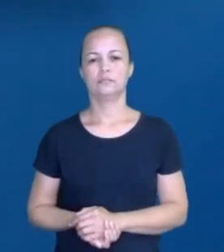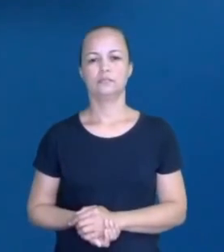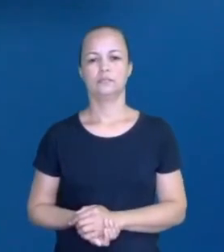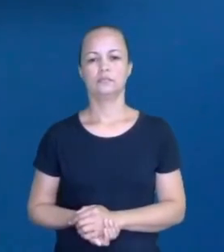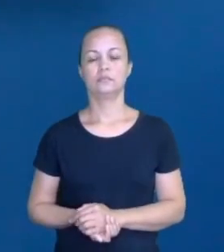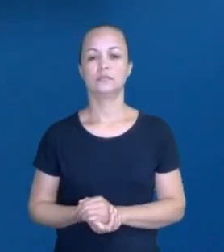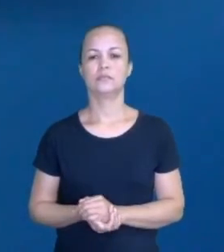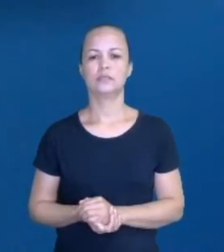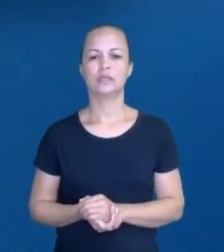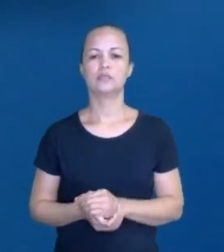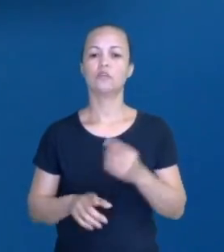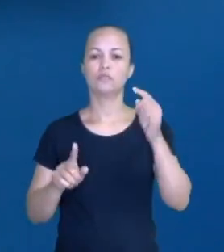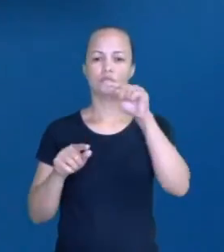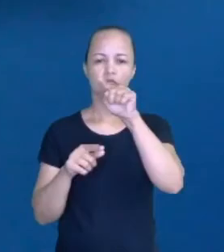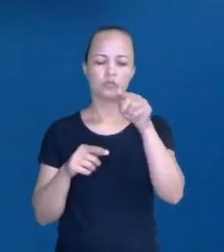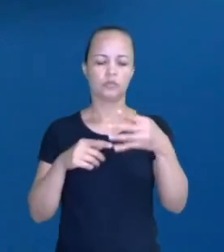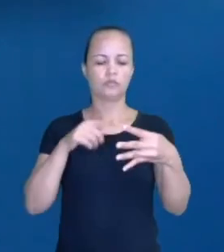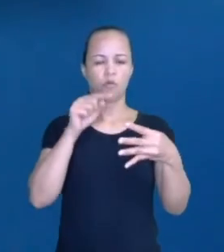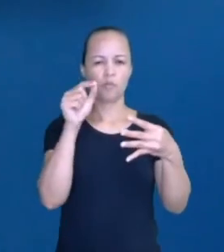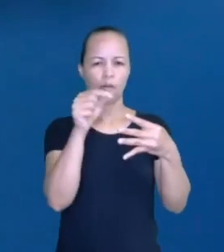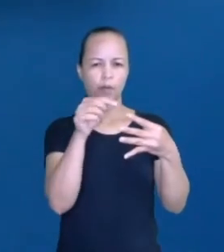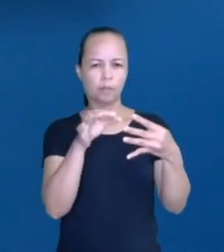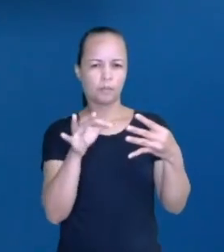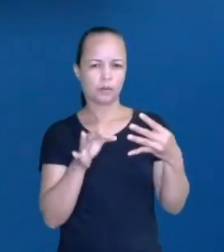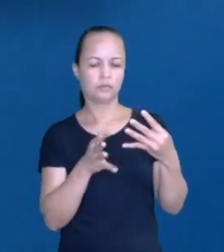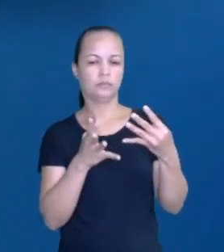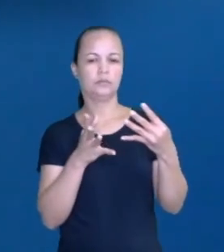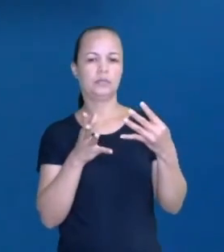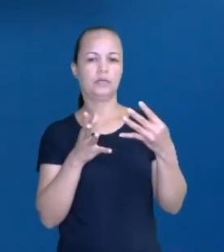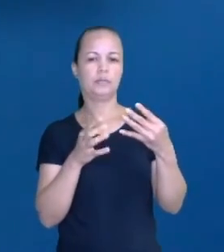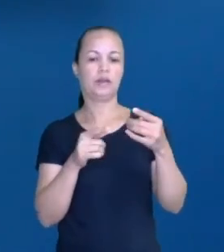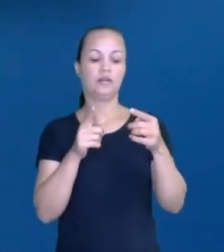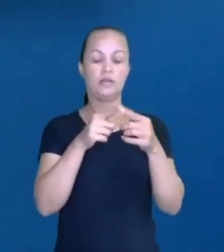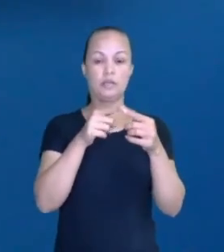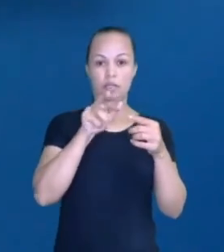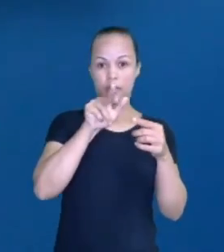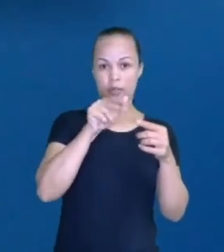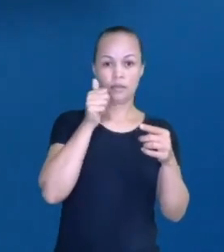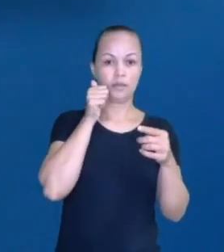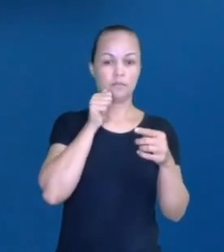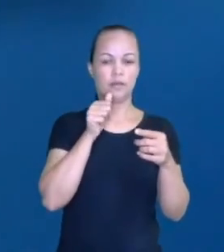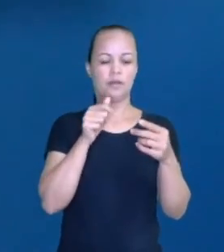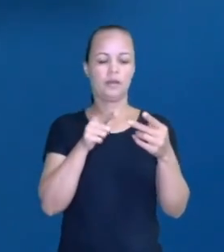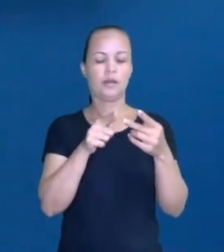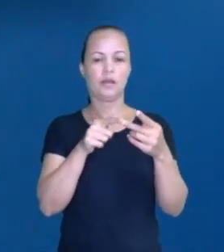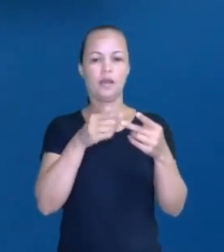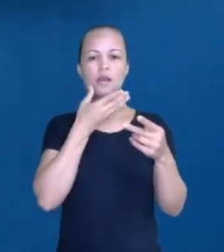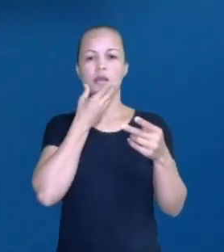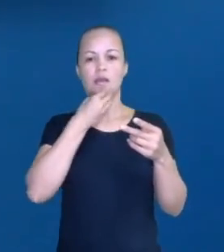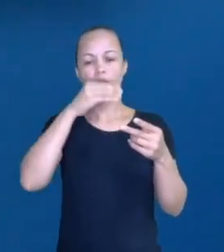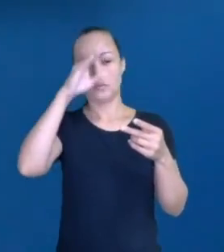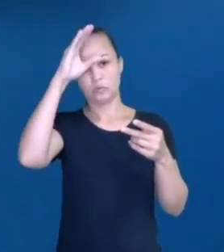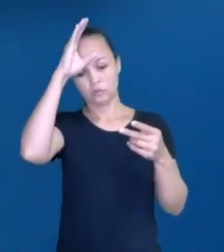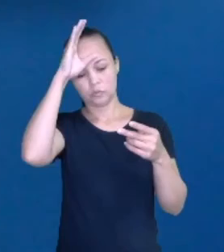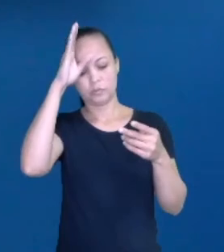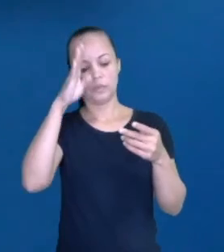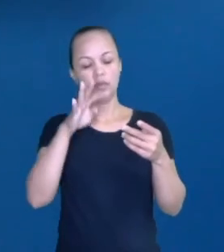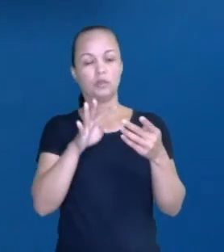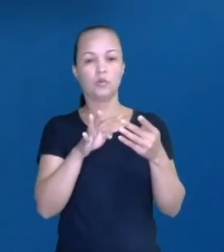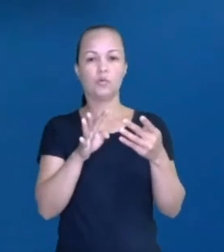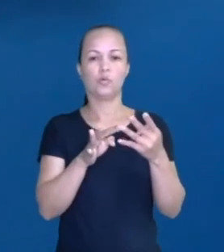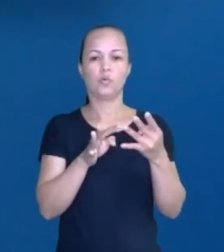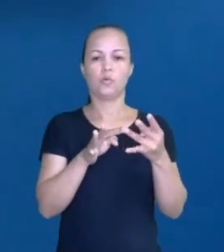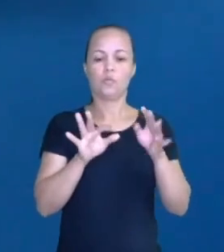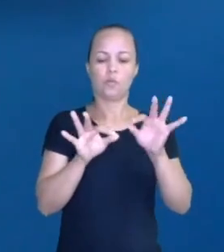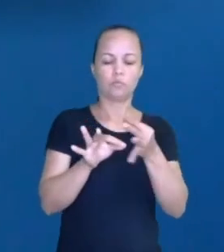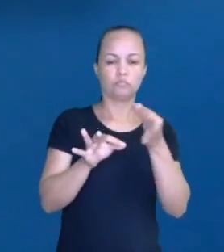Então, você vai pontuar para a fortuna ficar para a irmã, depois para o sobrinho, depois para o alfaiate e depois